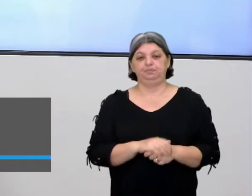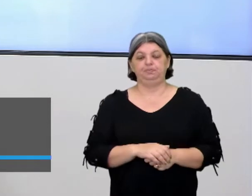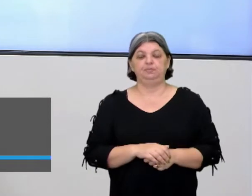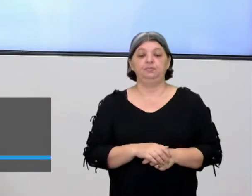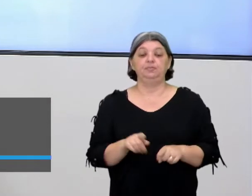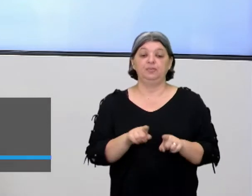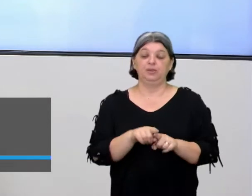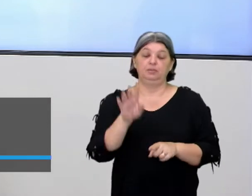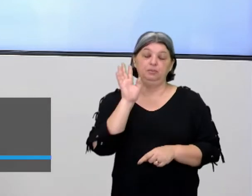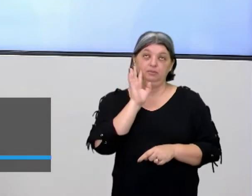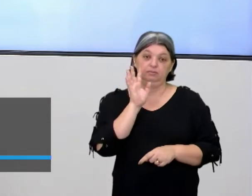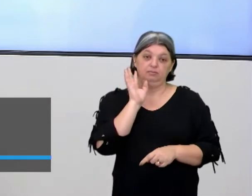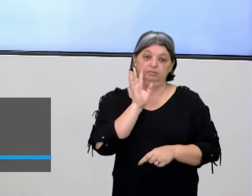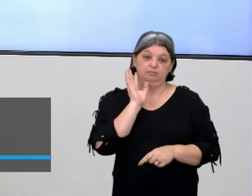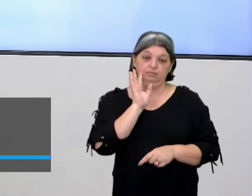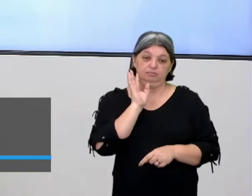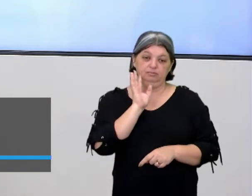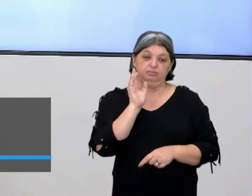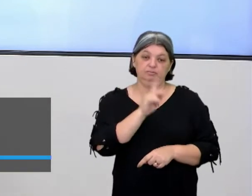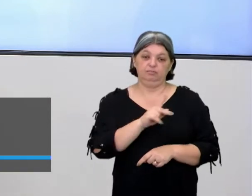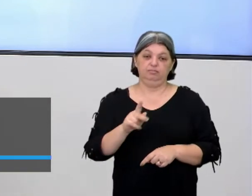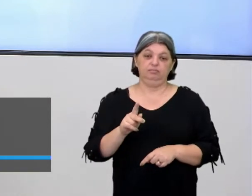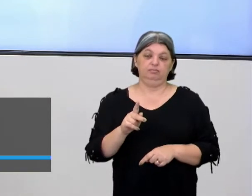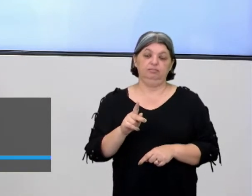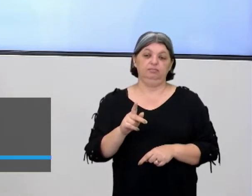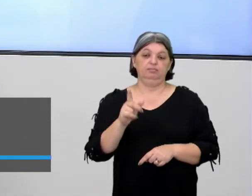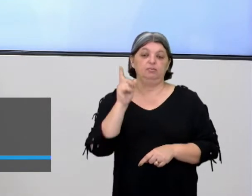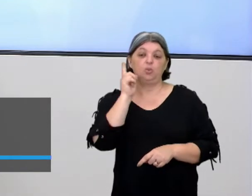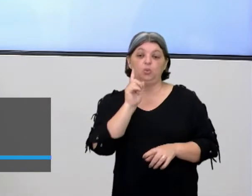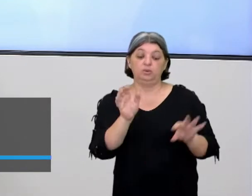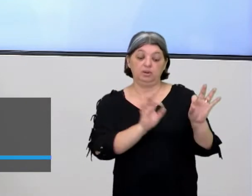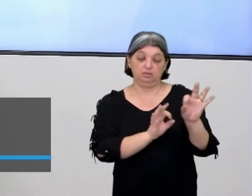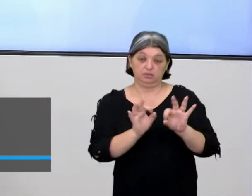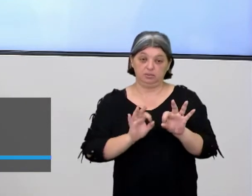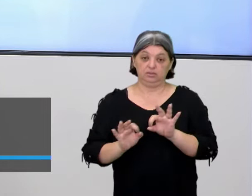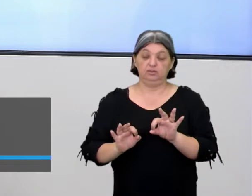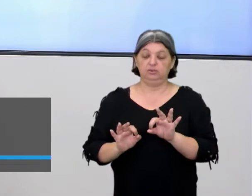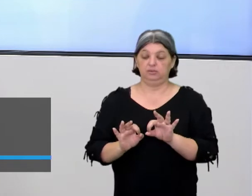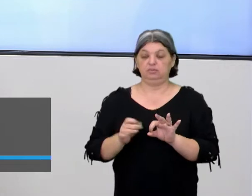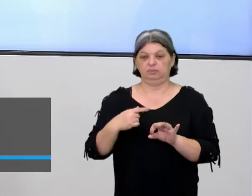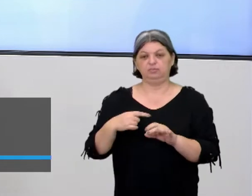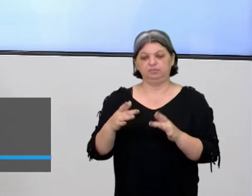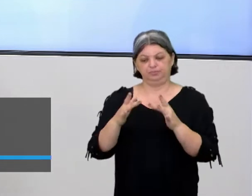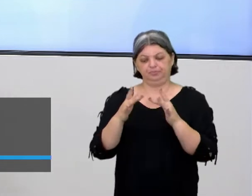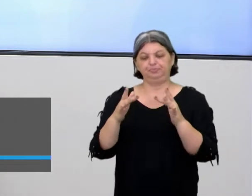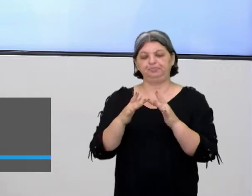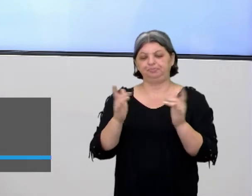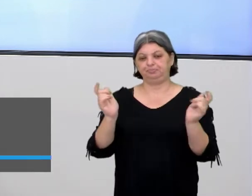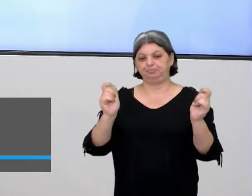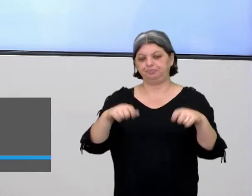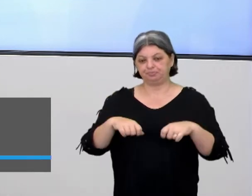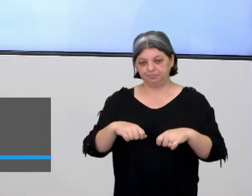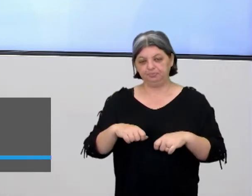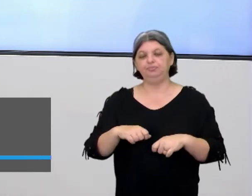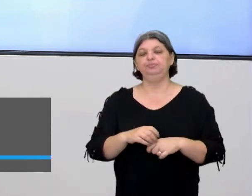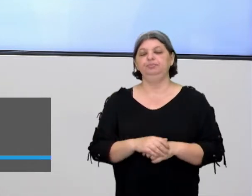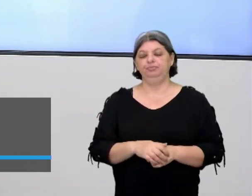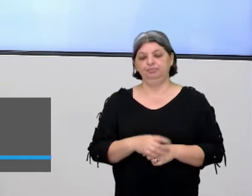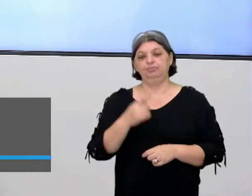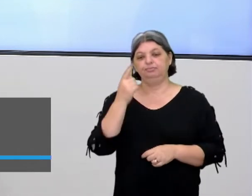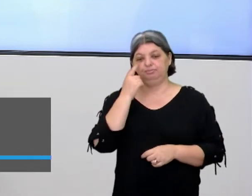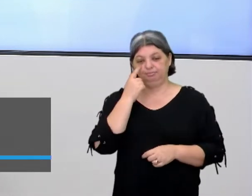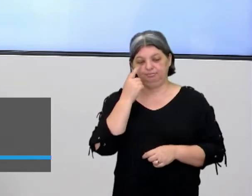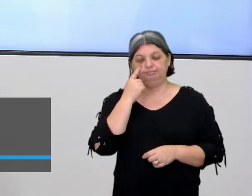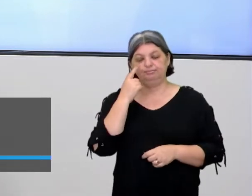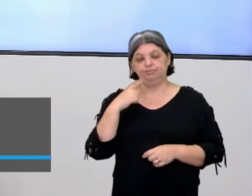bacana, né? Você, professor, consegue, né, ajustar e melhorar essa aula. Osmar, entre em contato com a gente aí, tá fácil, né? Osmar.cmsp,